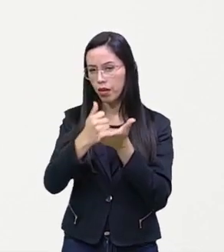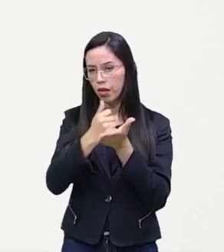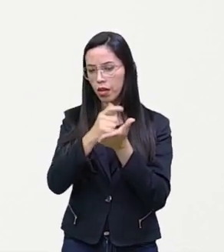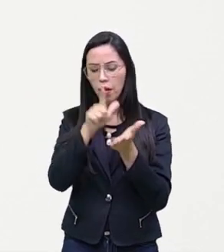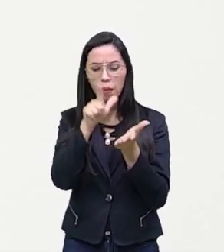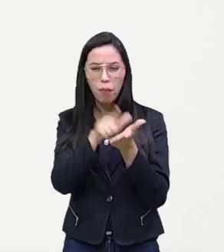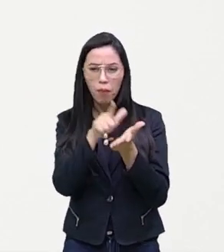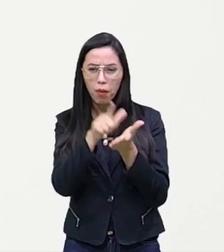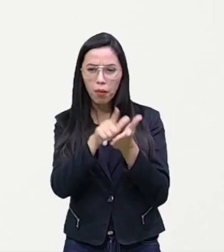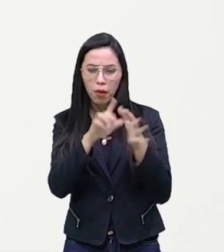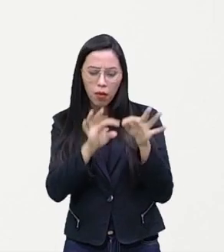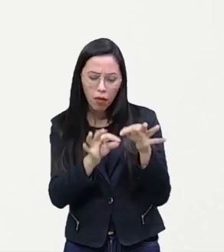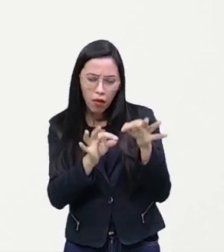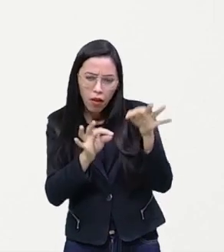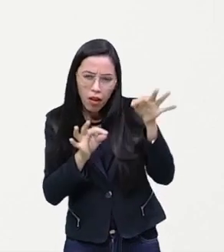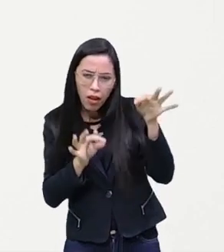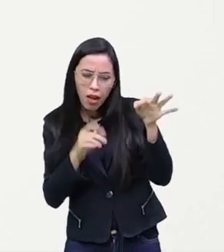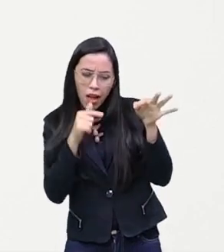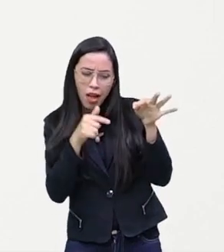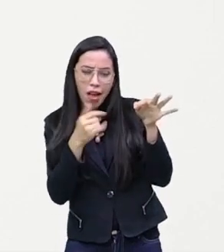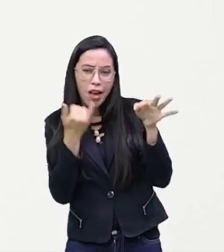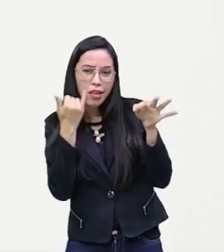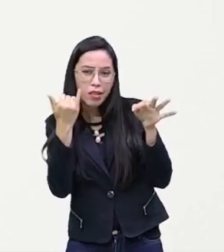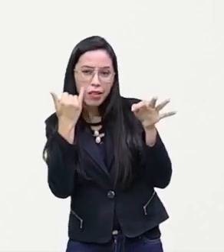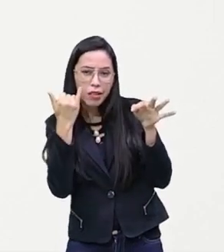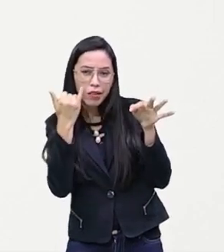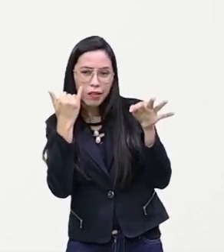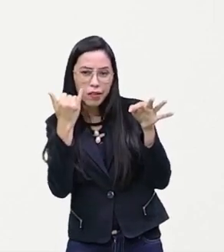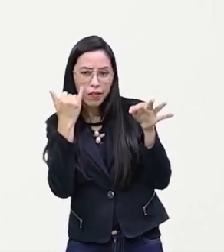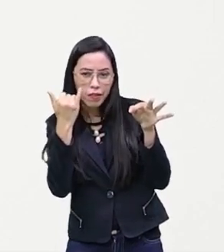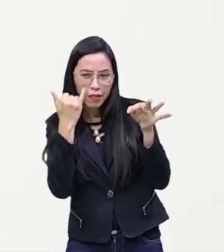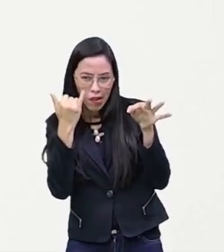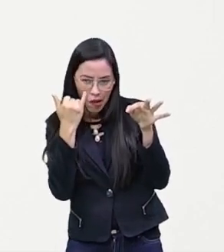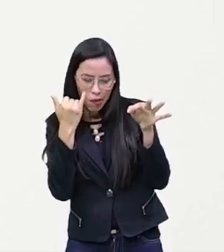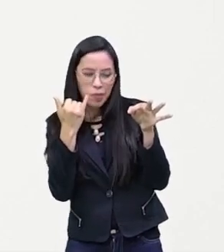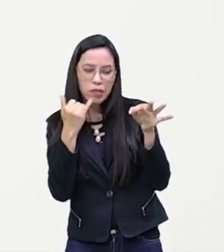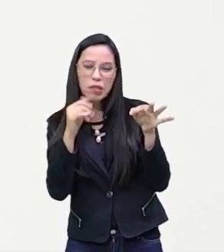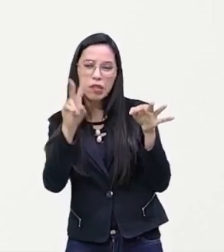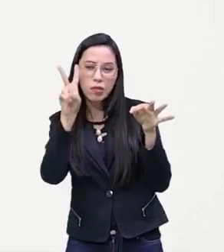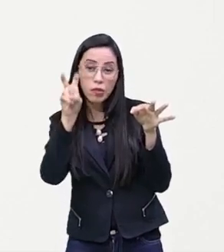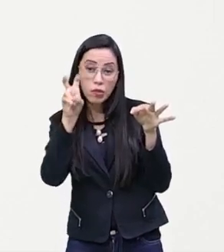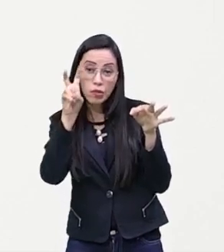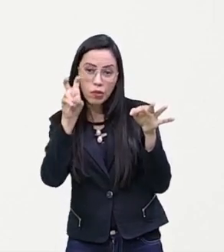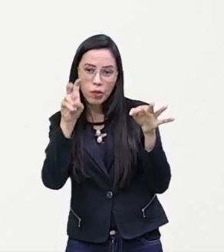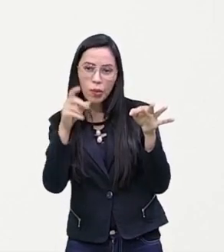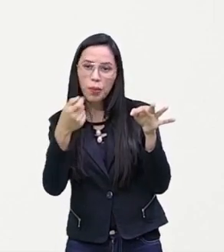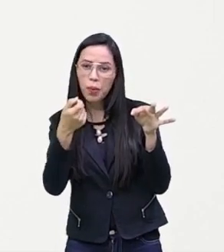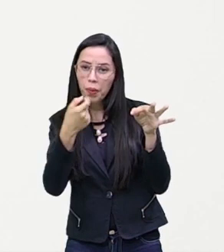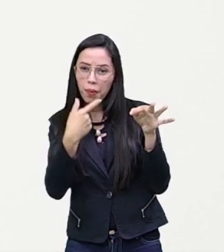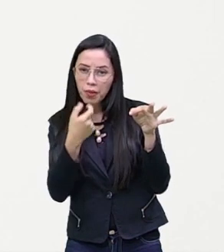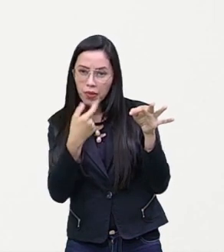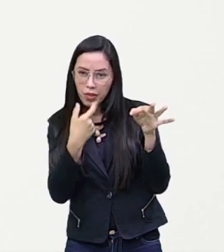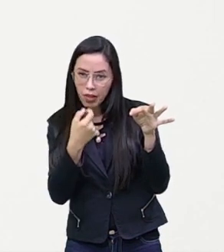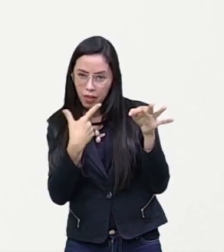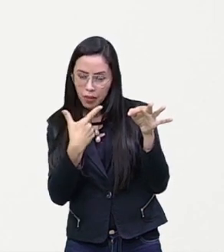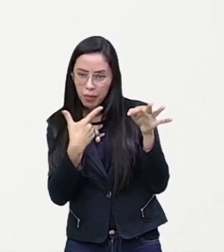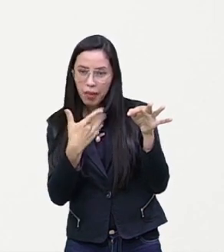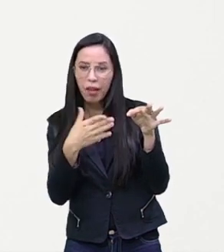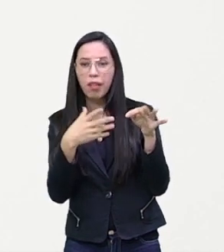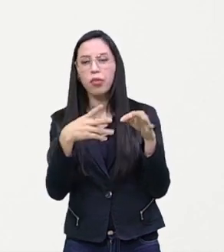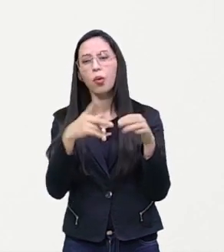a intenção de fornecer ao paciente o máximo de informações possível sobre o medicamento,